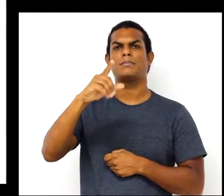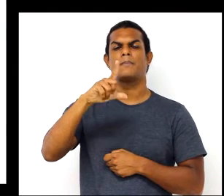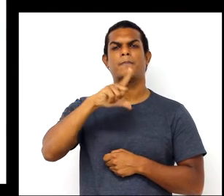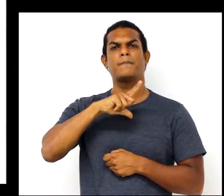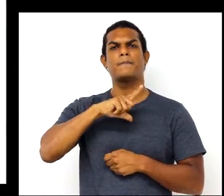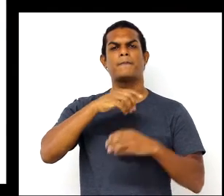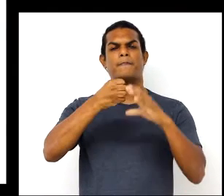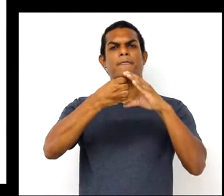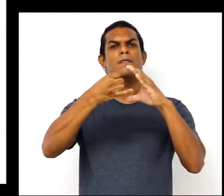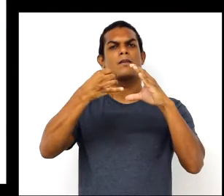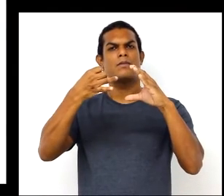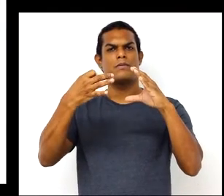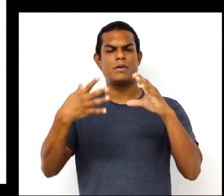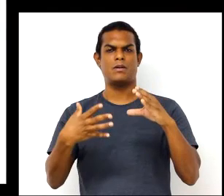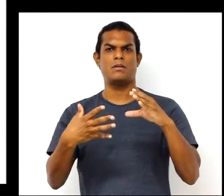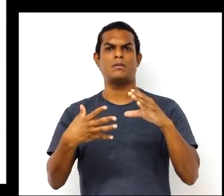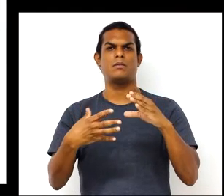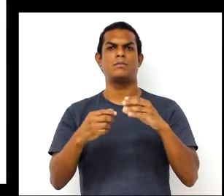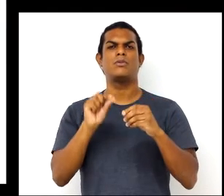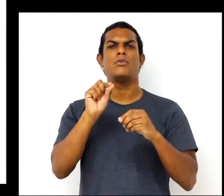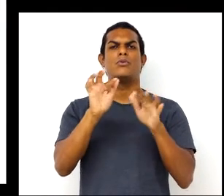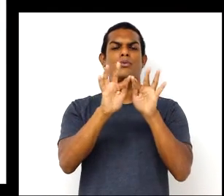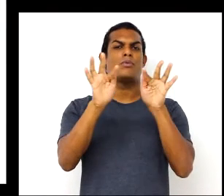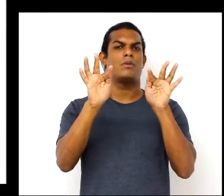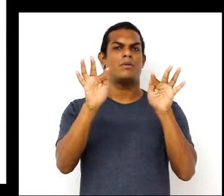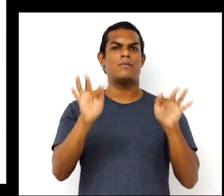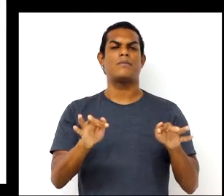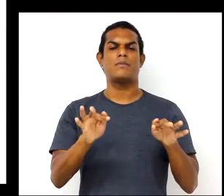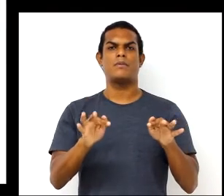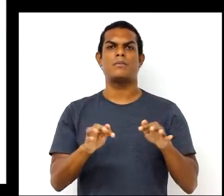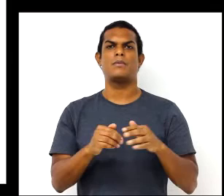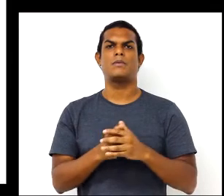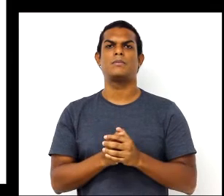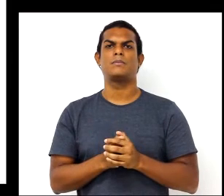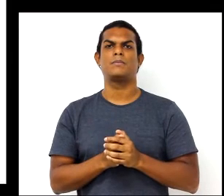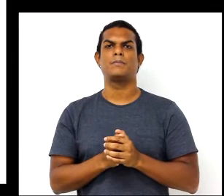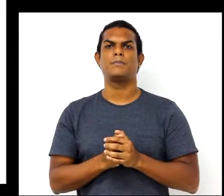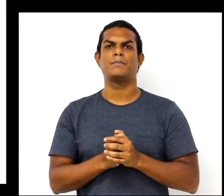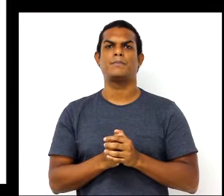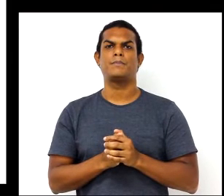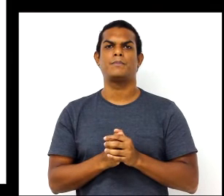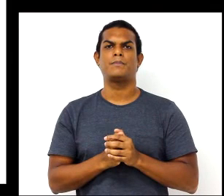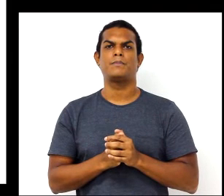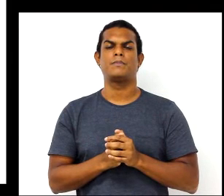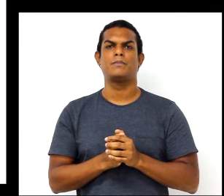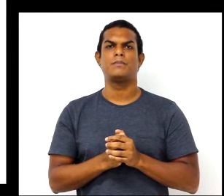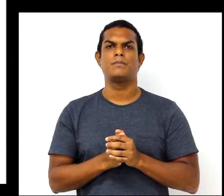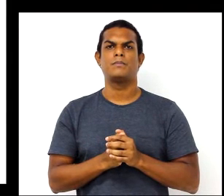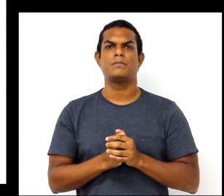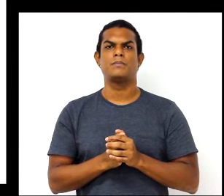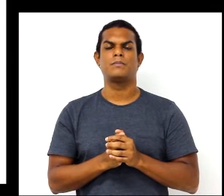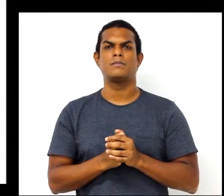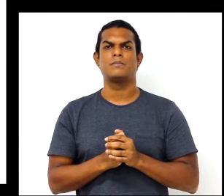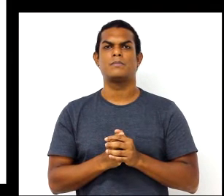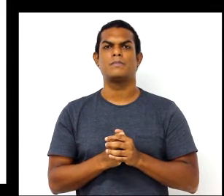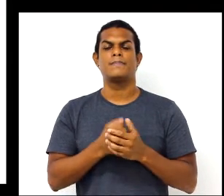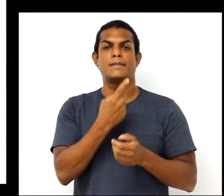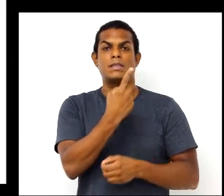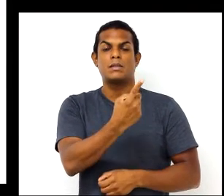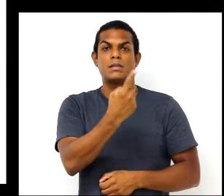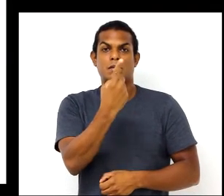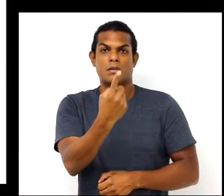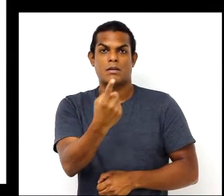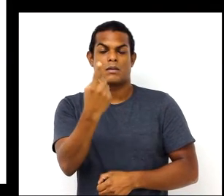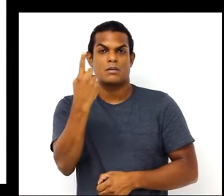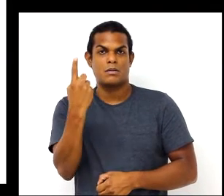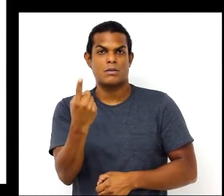o que é que forma aquele gênero, o que é que caracteriza ele como tal. Percebam que cada um vai ter que atender